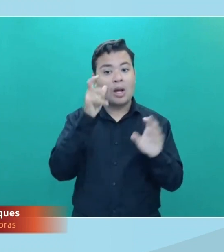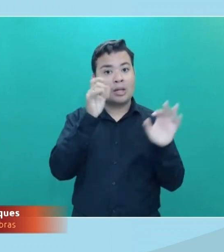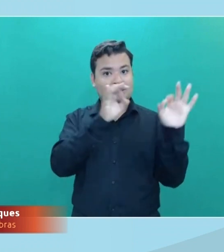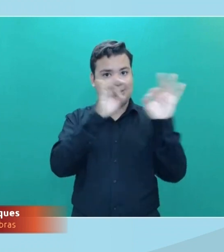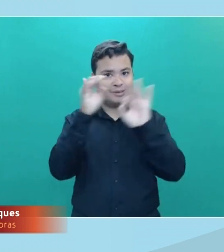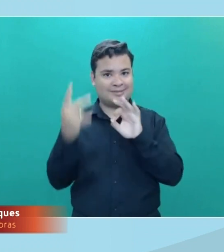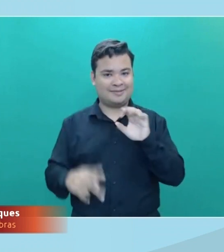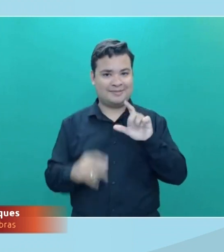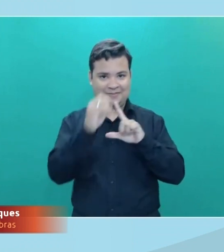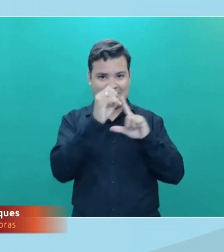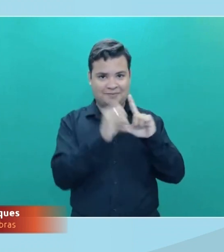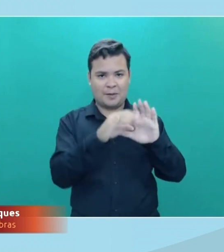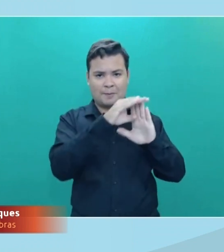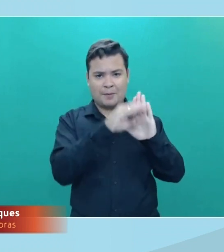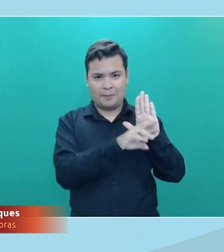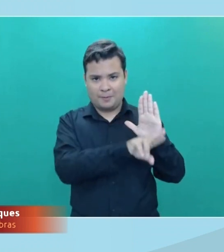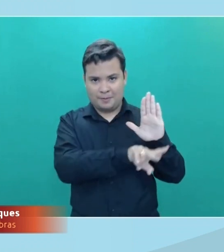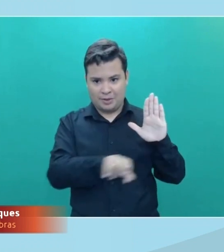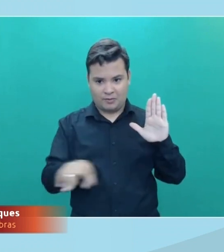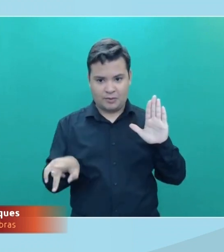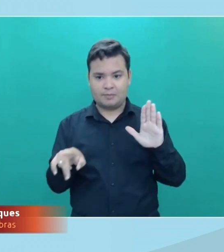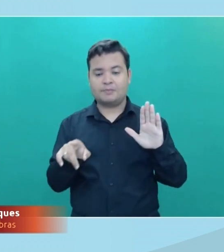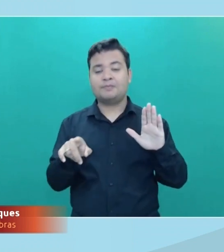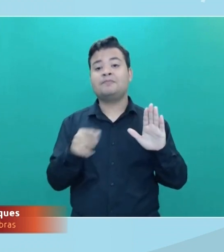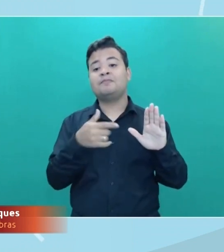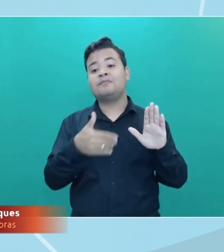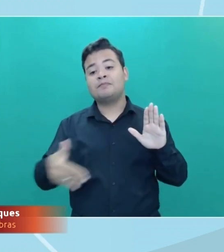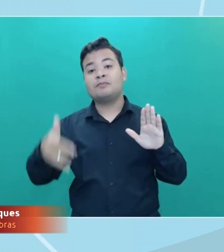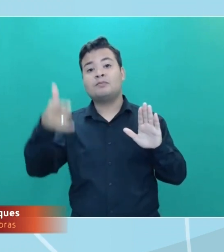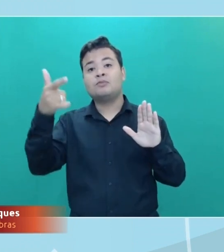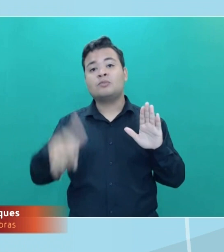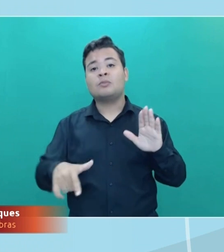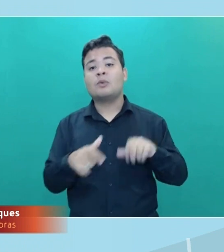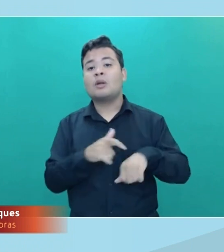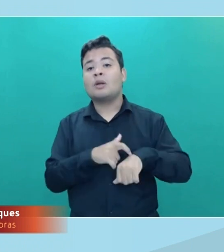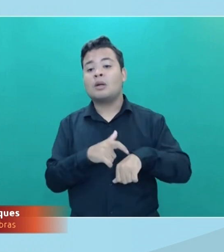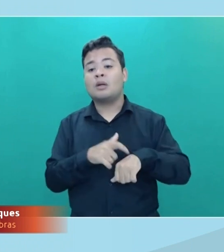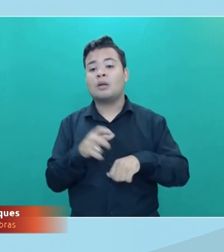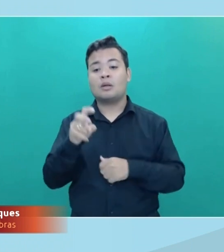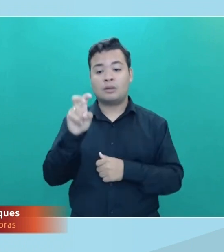TV UFG. Nosso próximo programa é na quinta-feira.